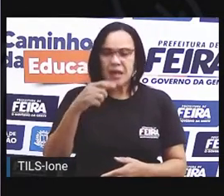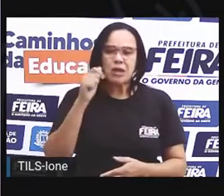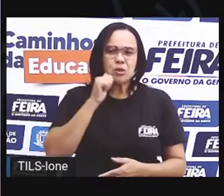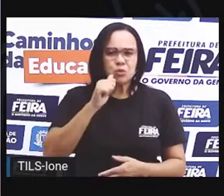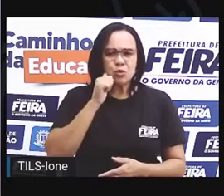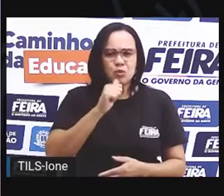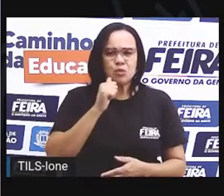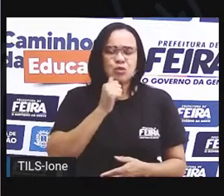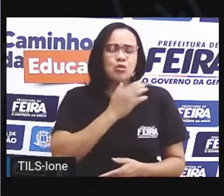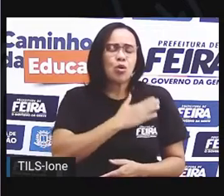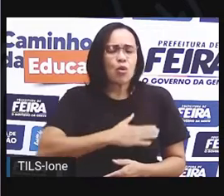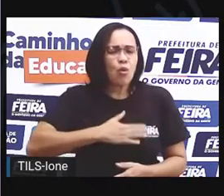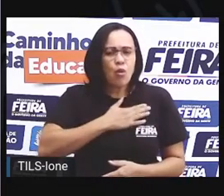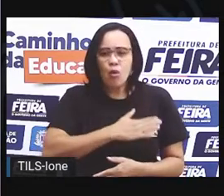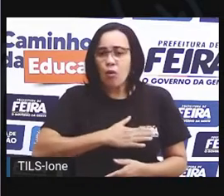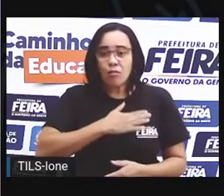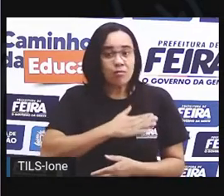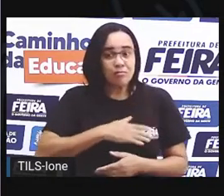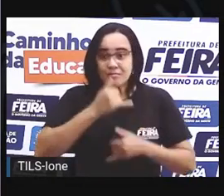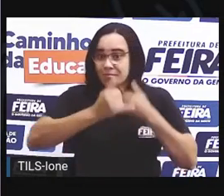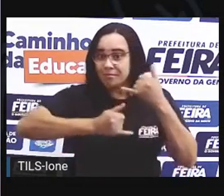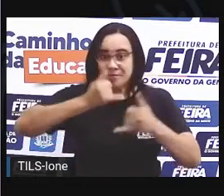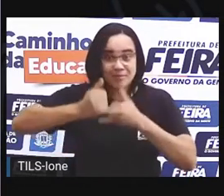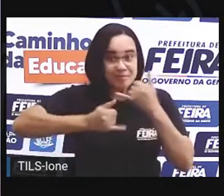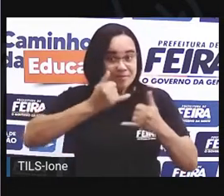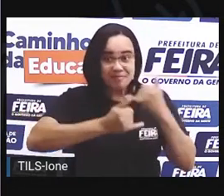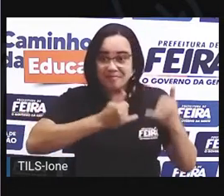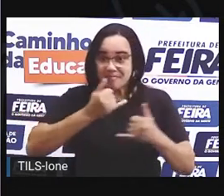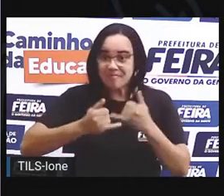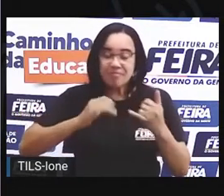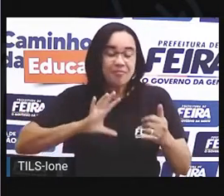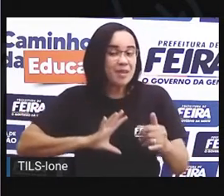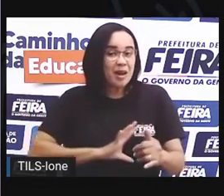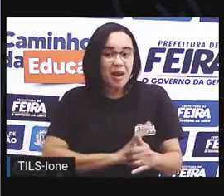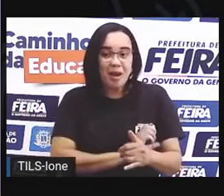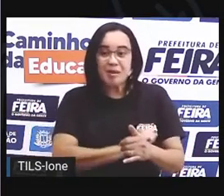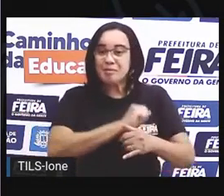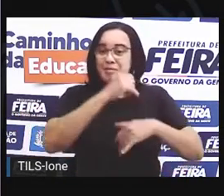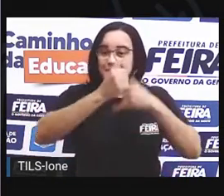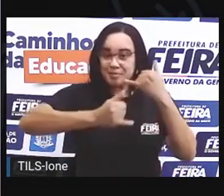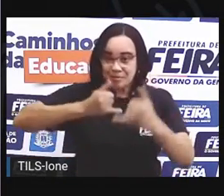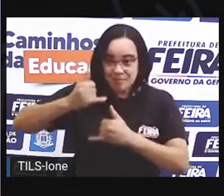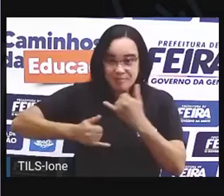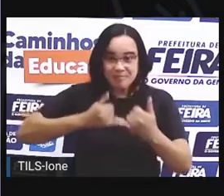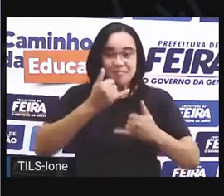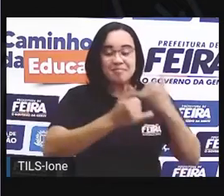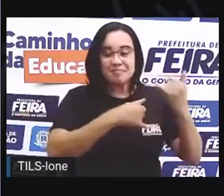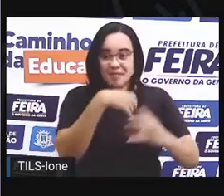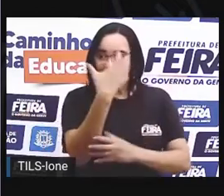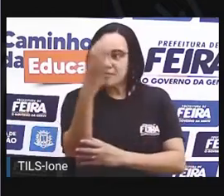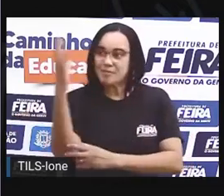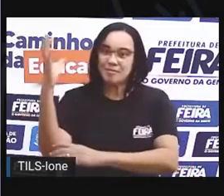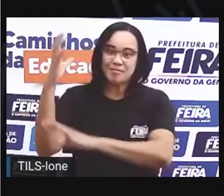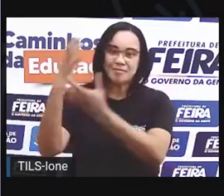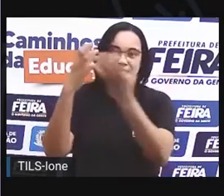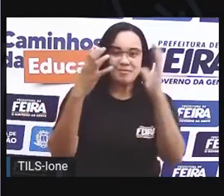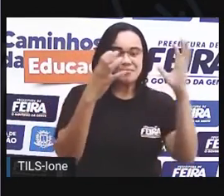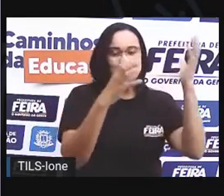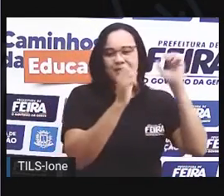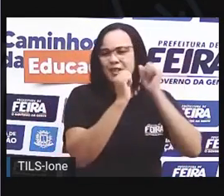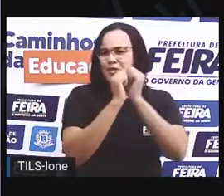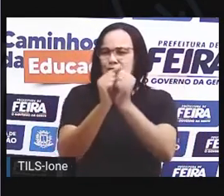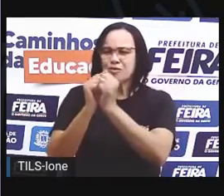gostava muito de brincar. E a Bartira amava brincar lá na floresta, juntamente